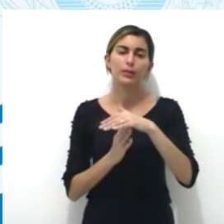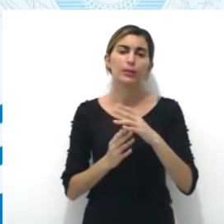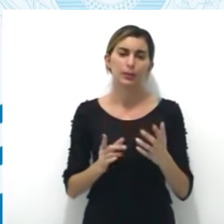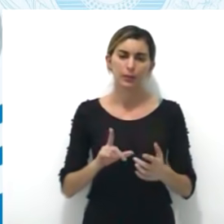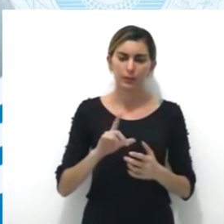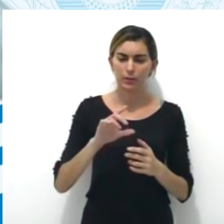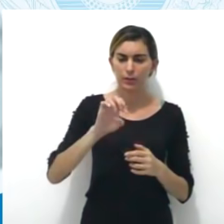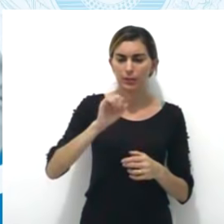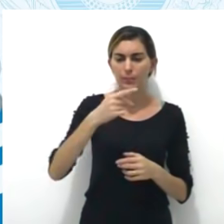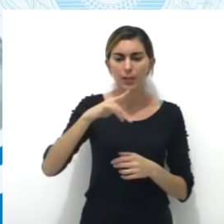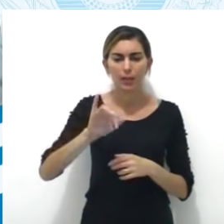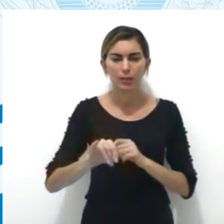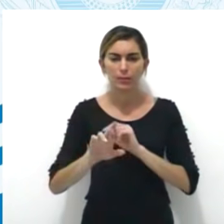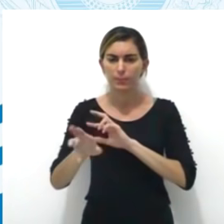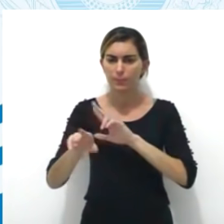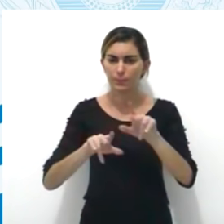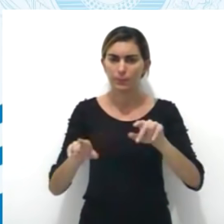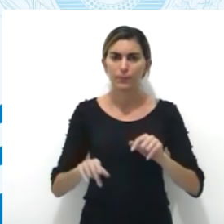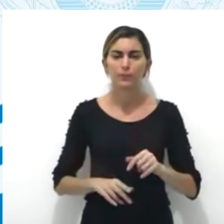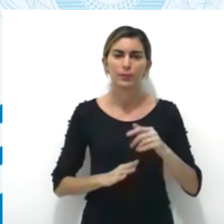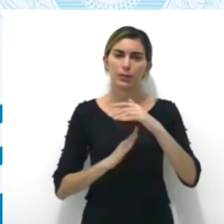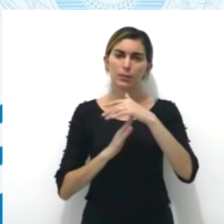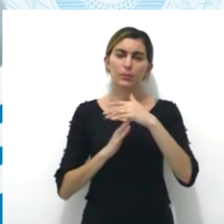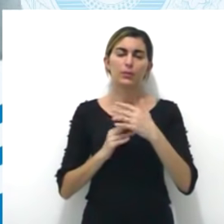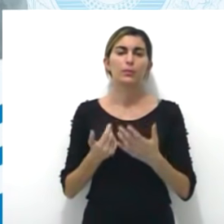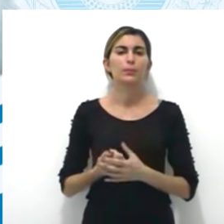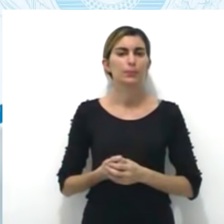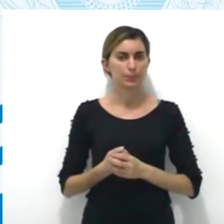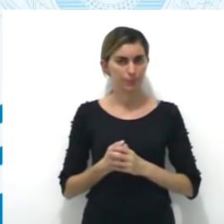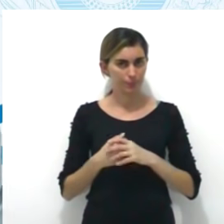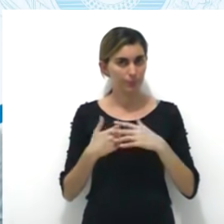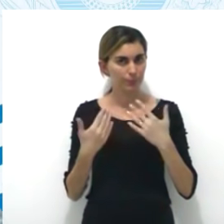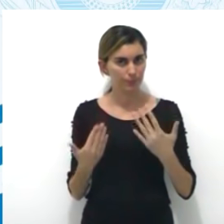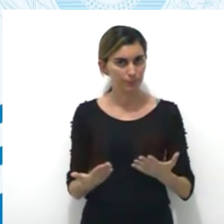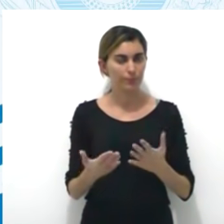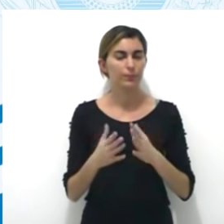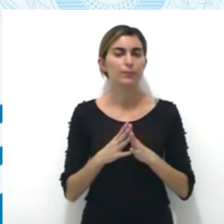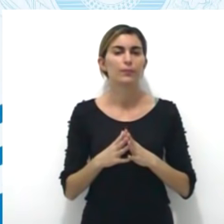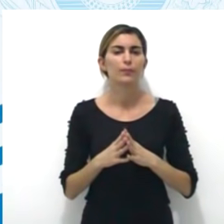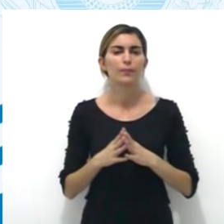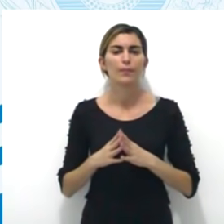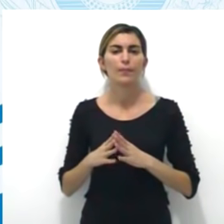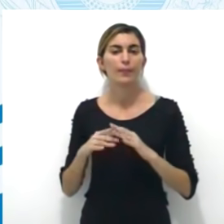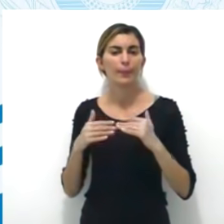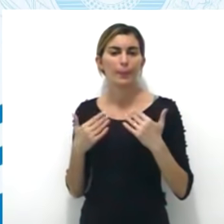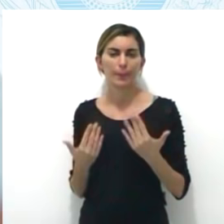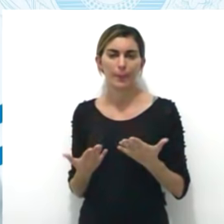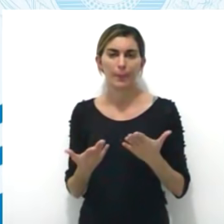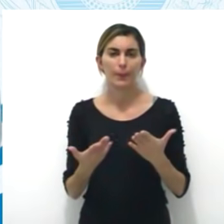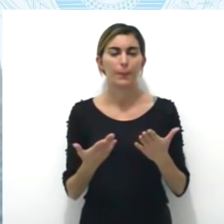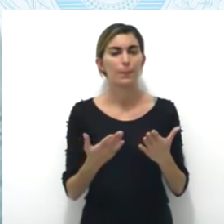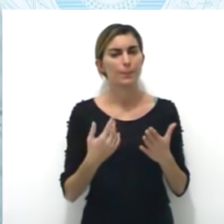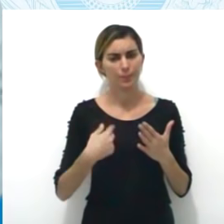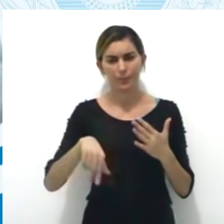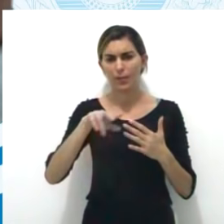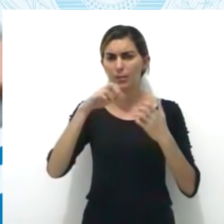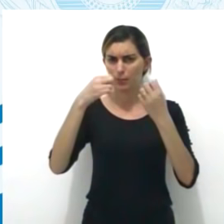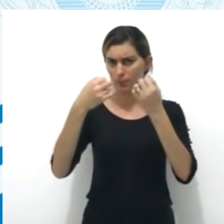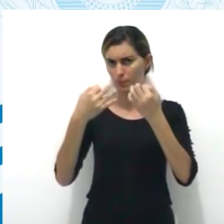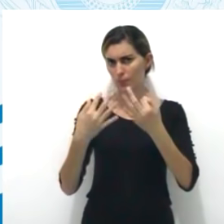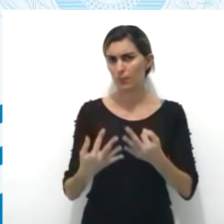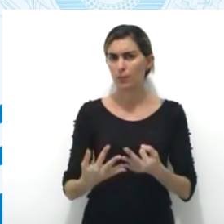criou as espécies, dando limite a essas espécies. Né? Então,